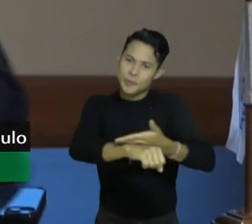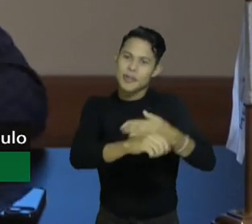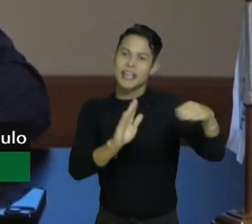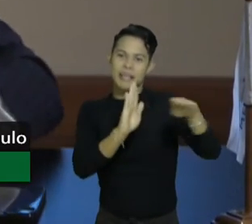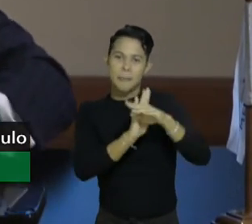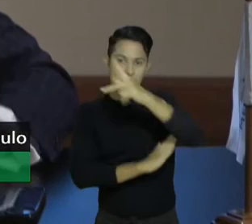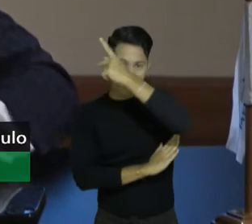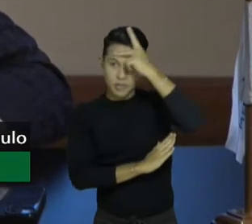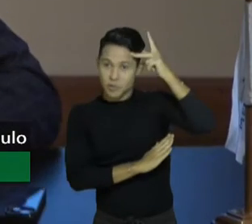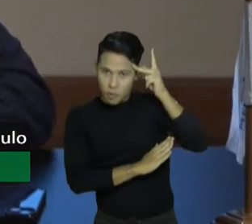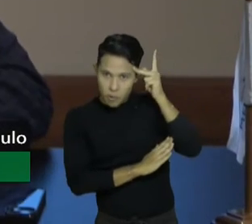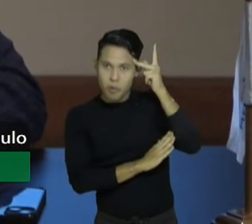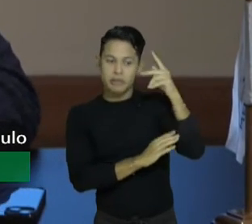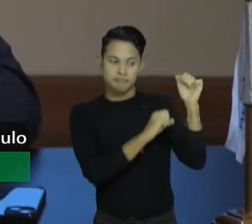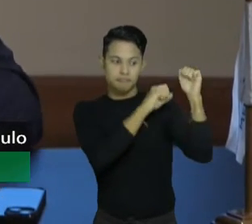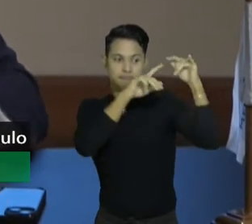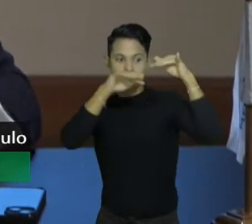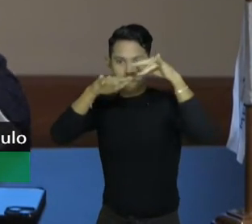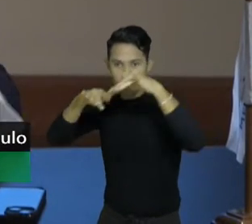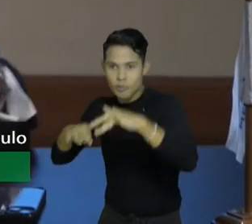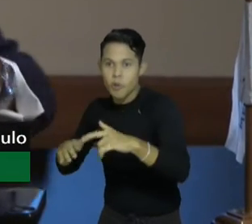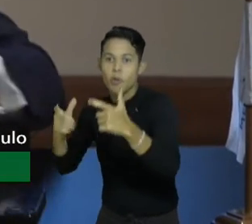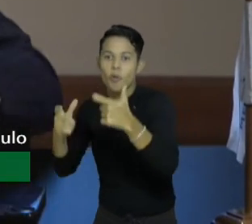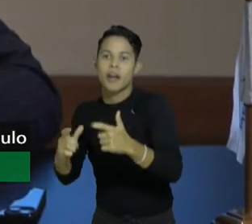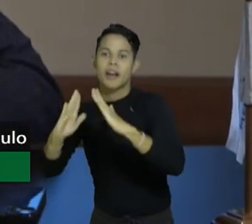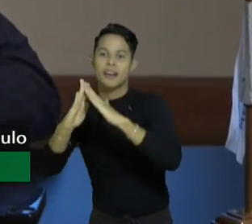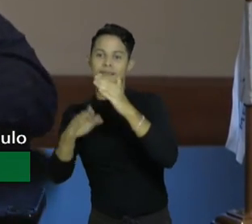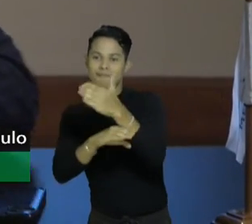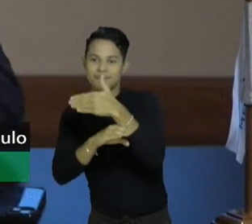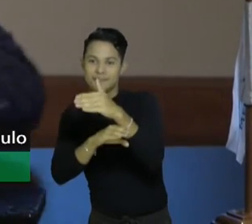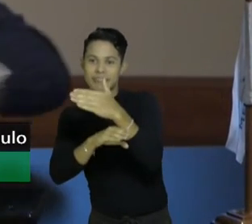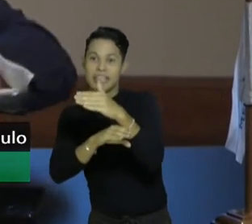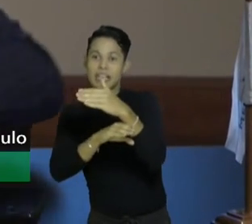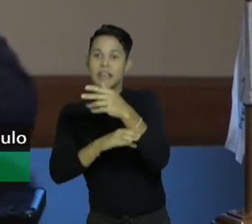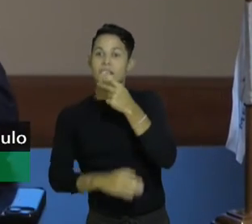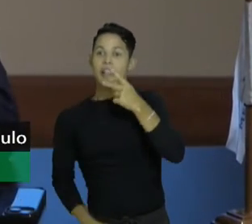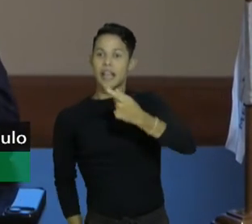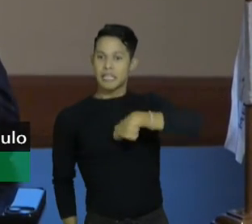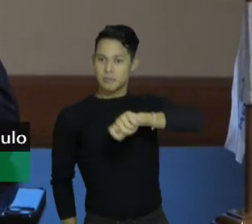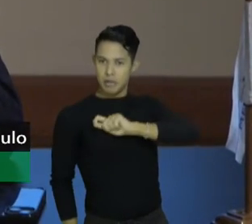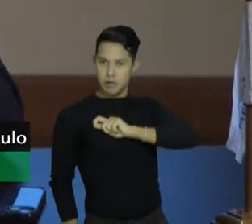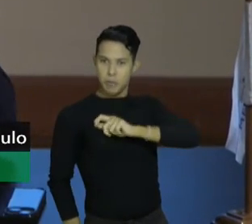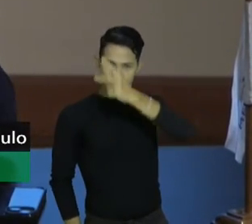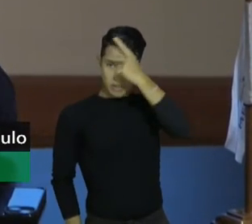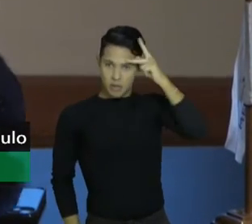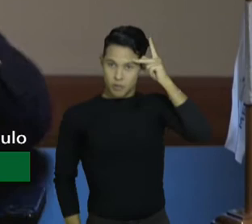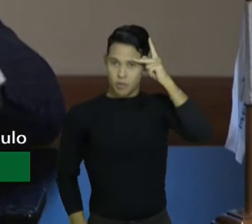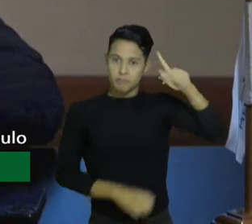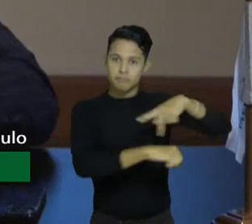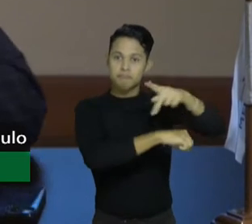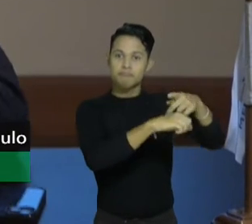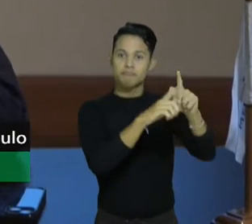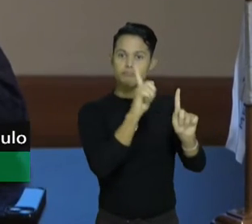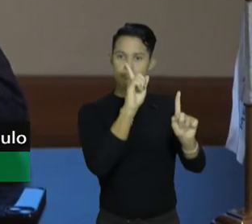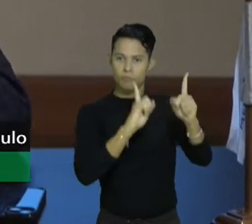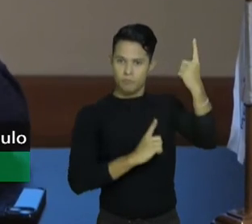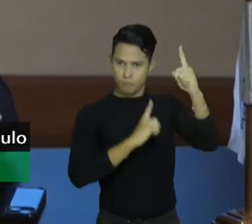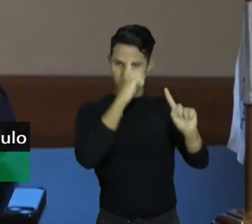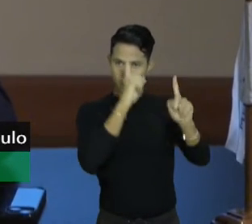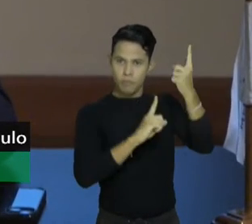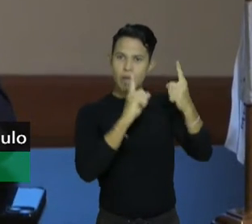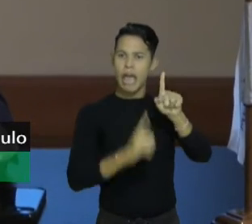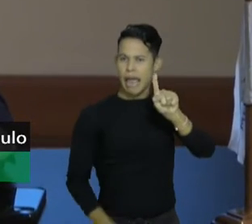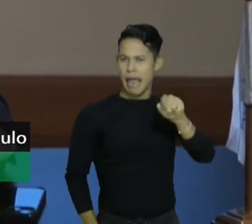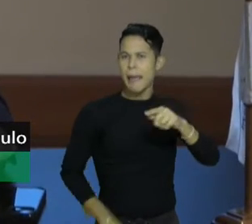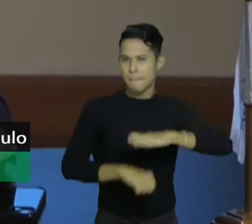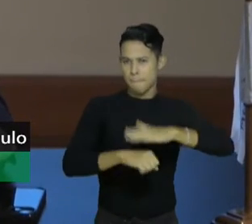enfatiza Ó importante falar espanhol sobretudo pro chileno chileno é um pouco mais sério que a média latinoamericana do ponto de vista é mais introvertido